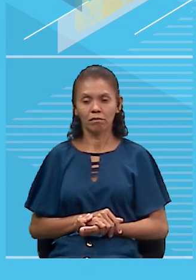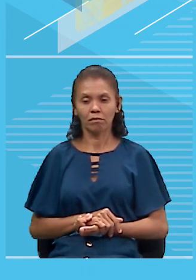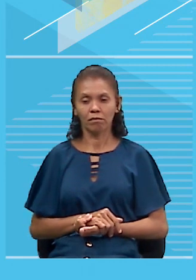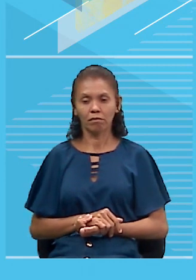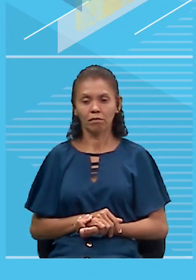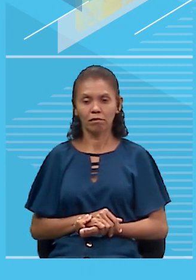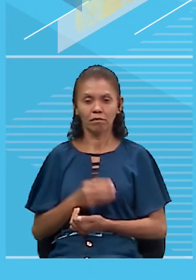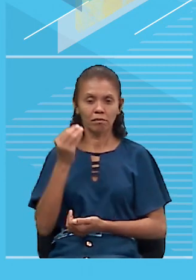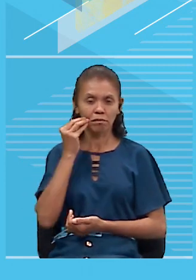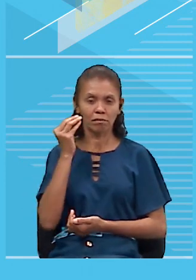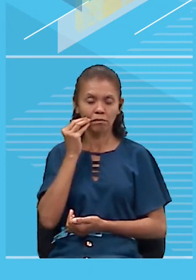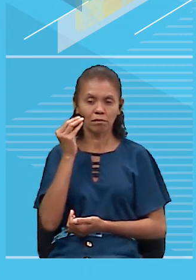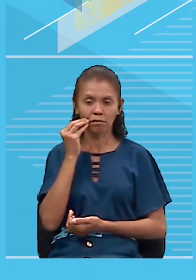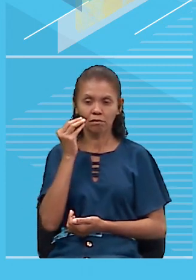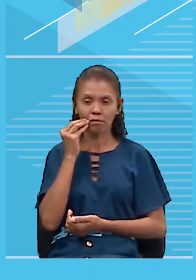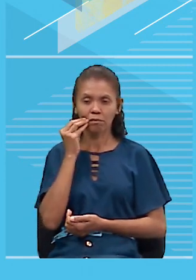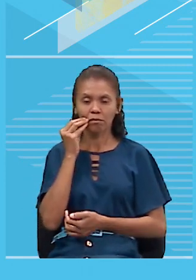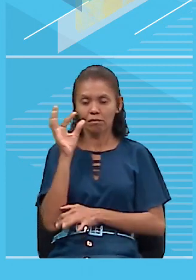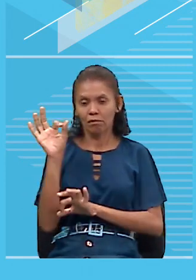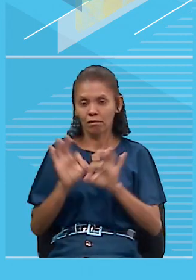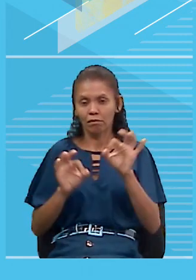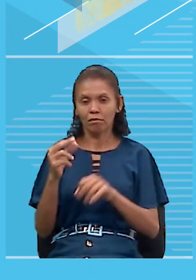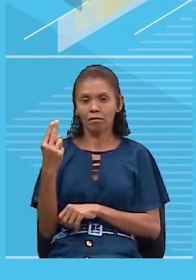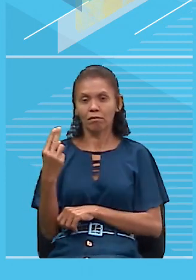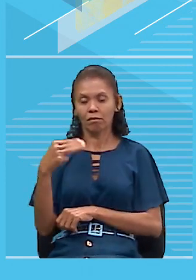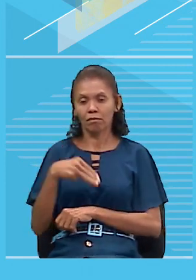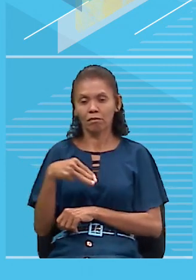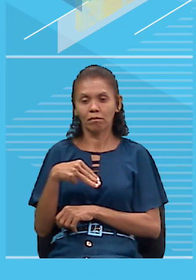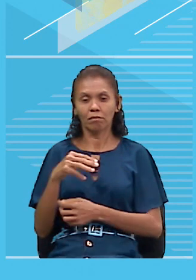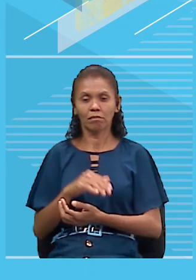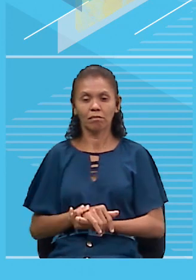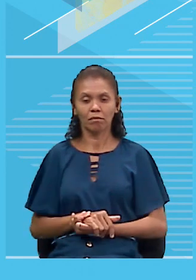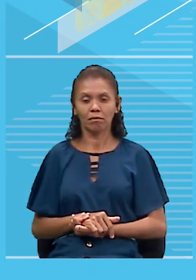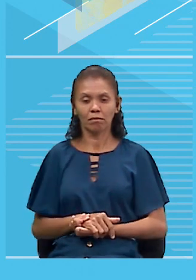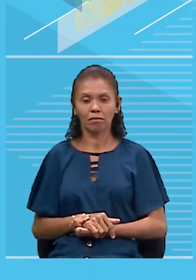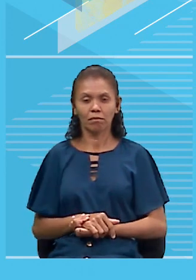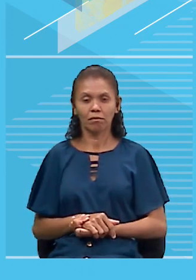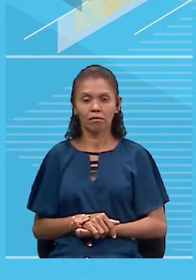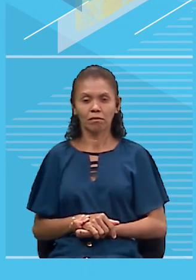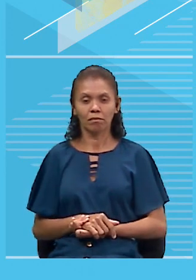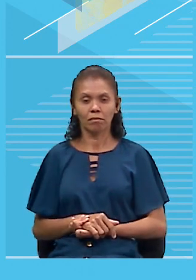nós vamos tentar vamos tentar fazer um ajuste aqui viu dois minutinhos para ajustar o áudio vamos lá